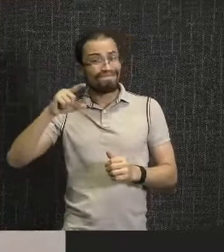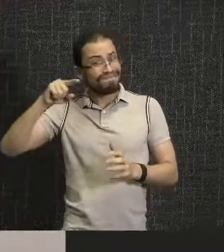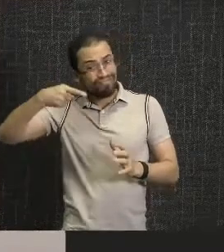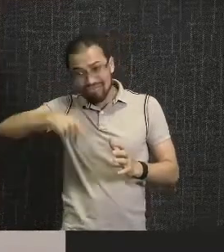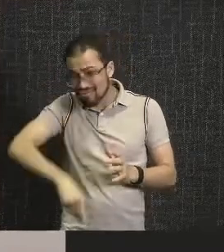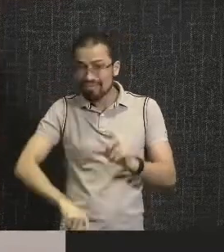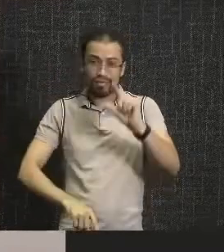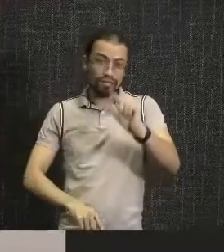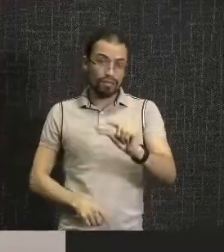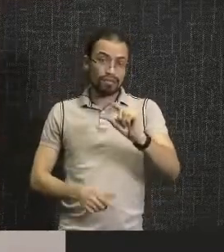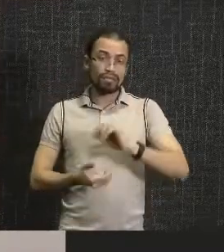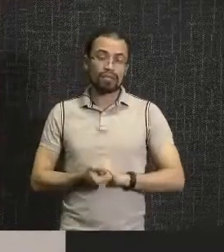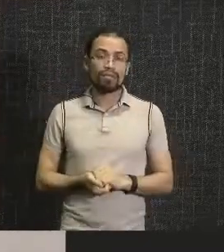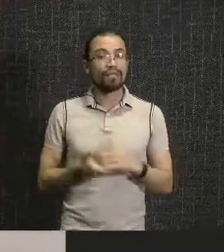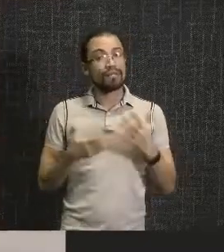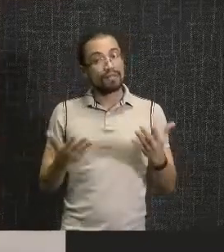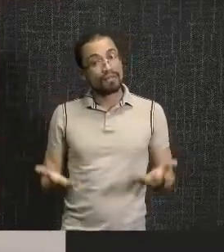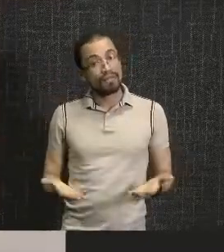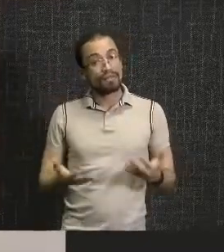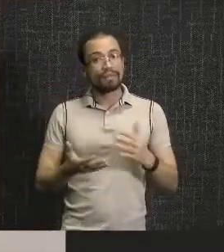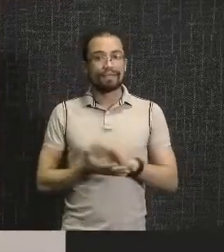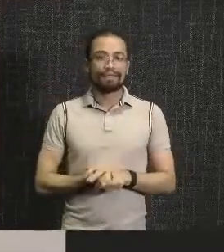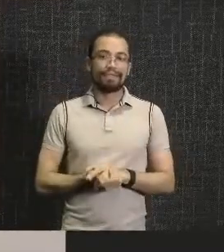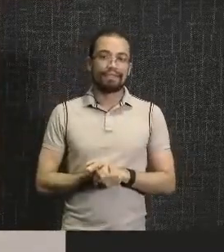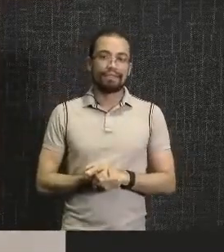Tá? Então,